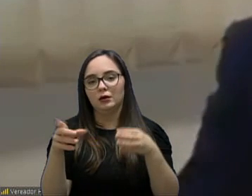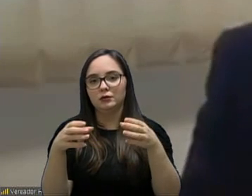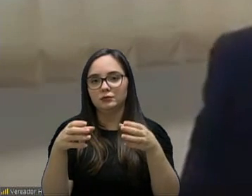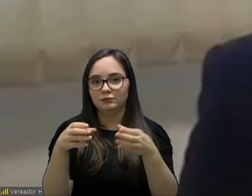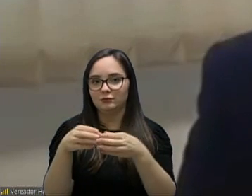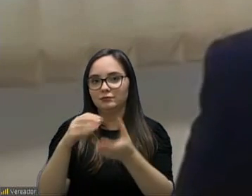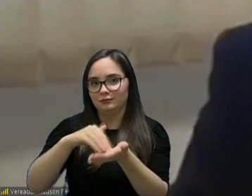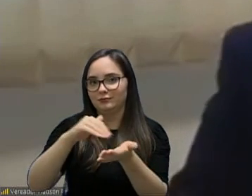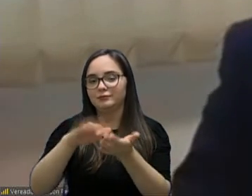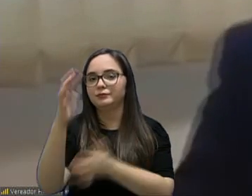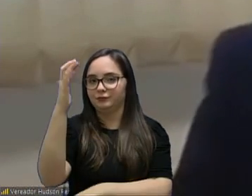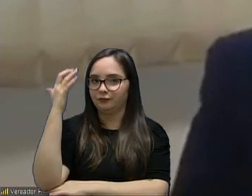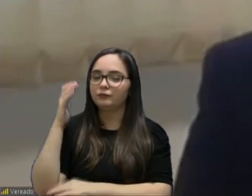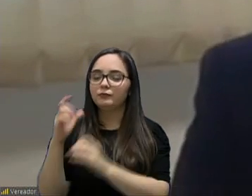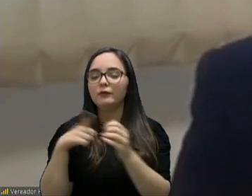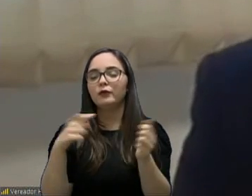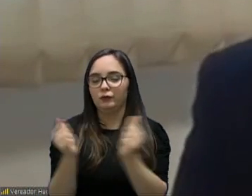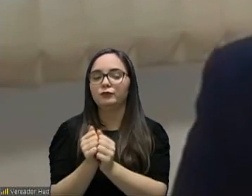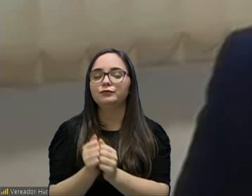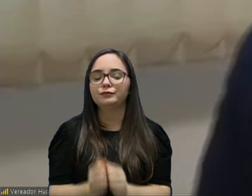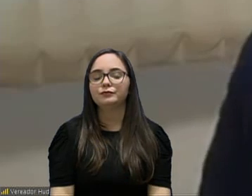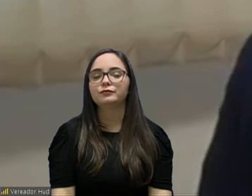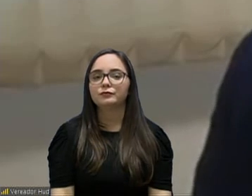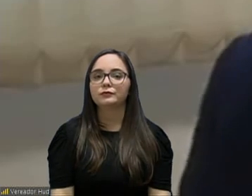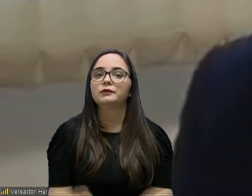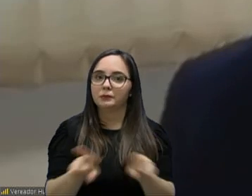bem alheio e nem também ao meio ambiente.